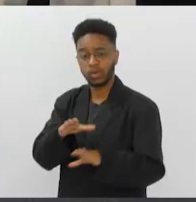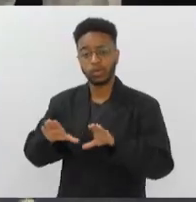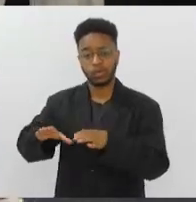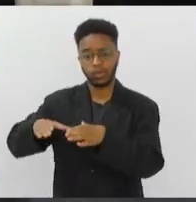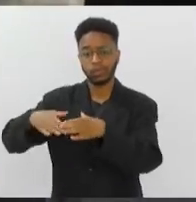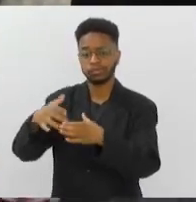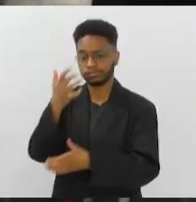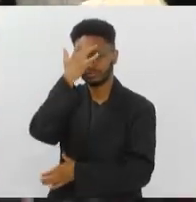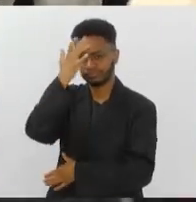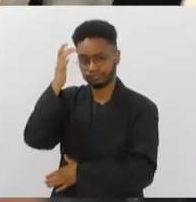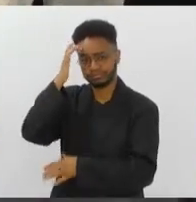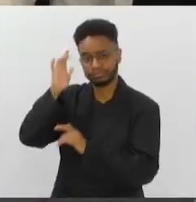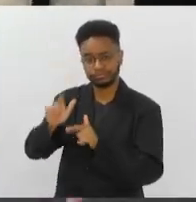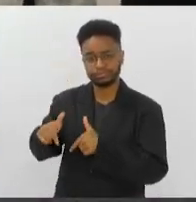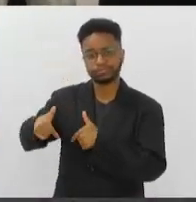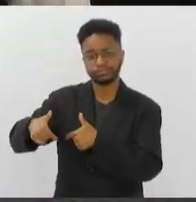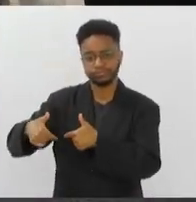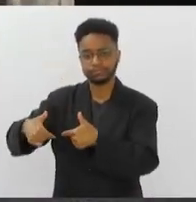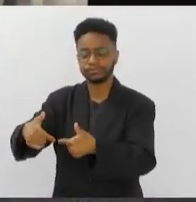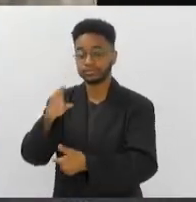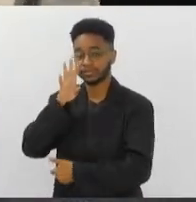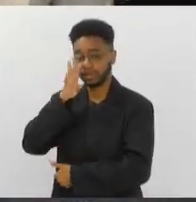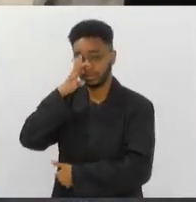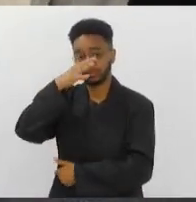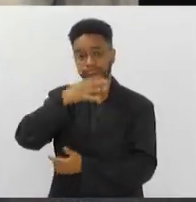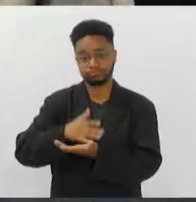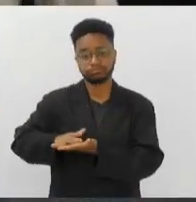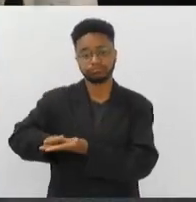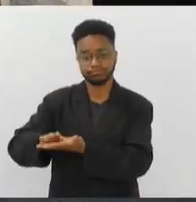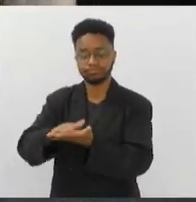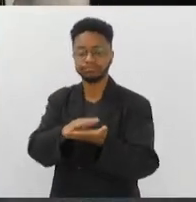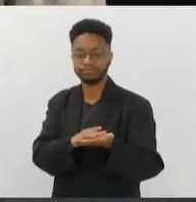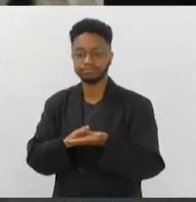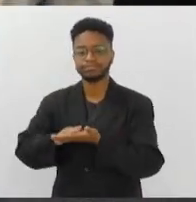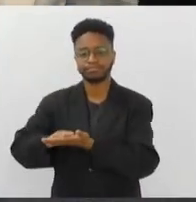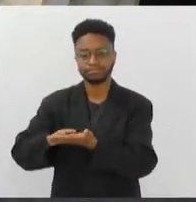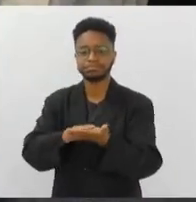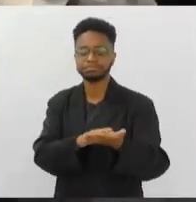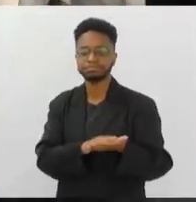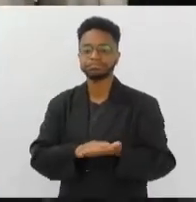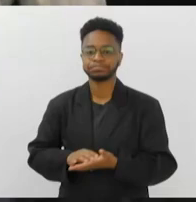Zona Mental, resistindo nesse carnaval.